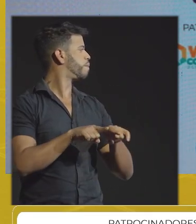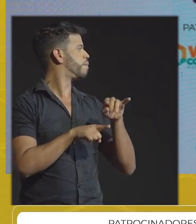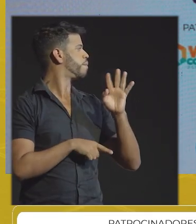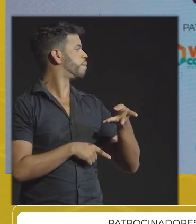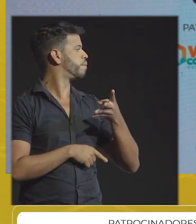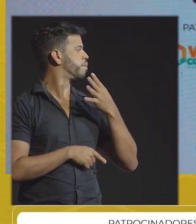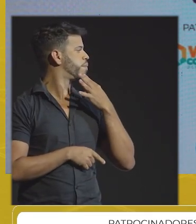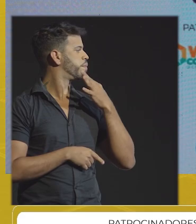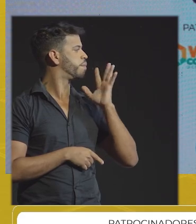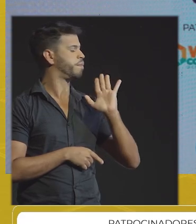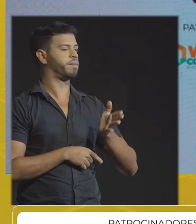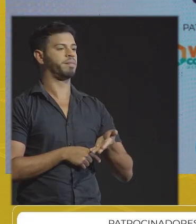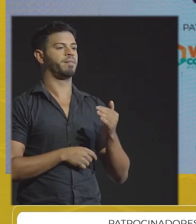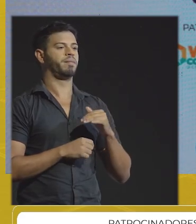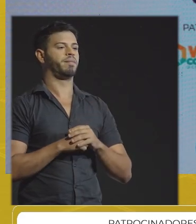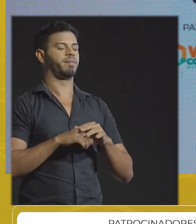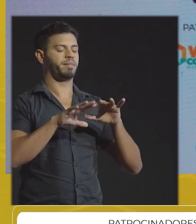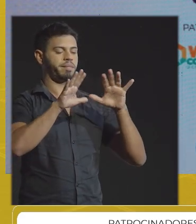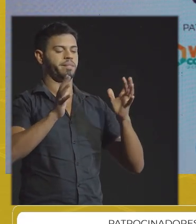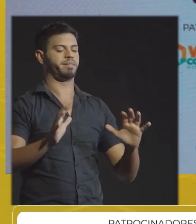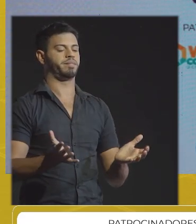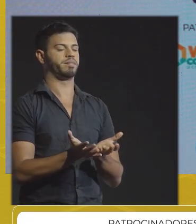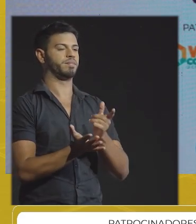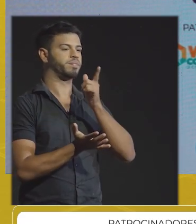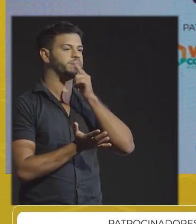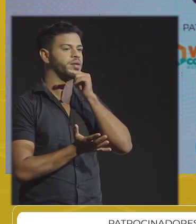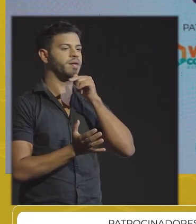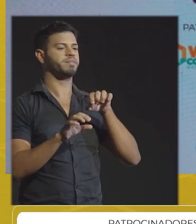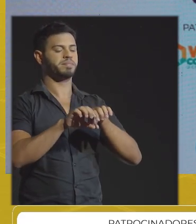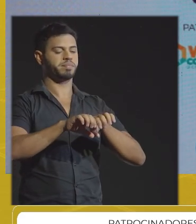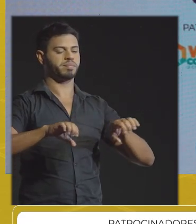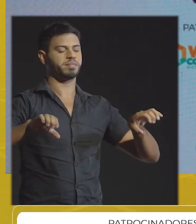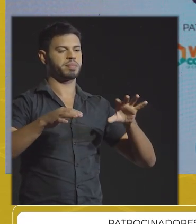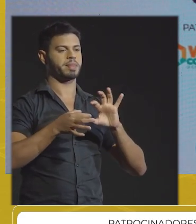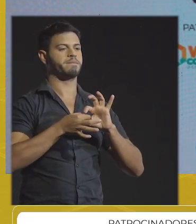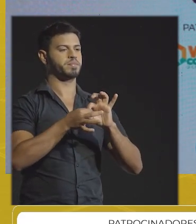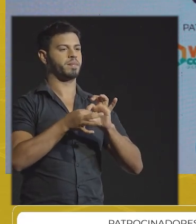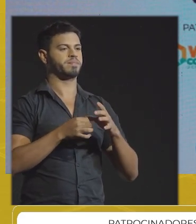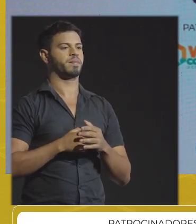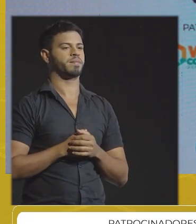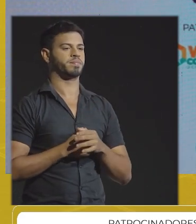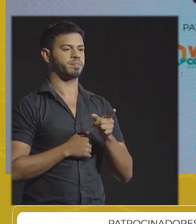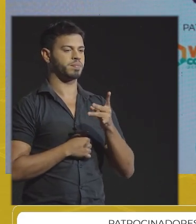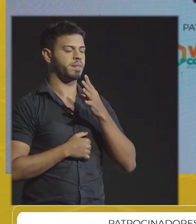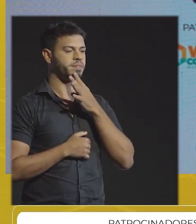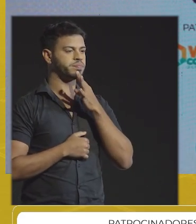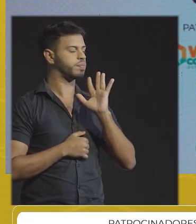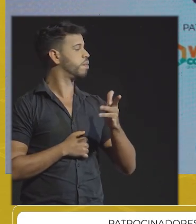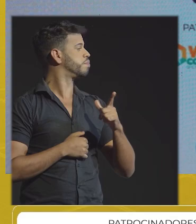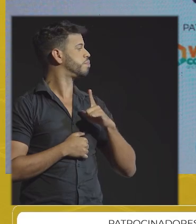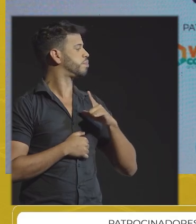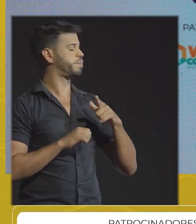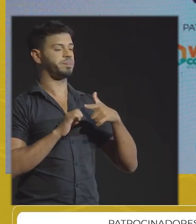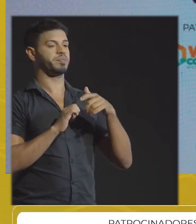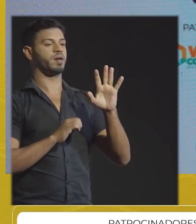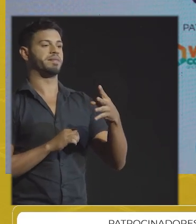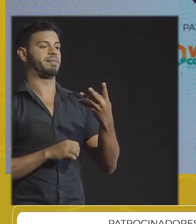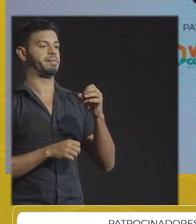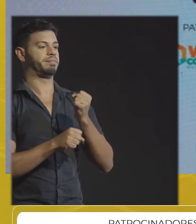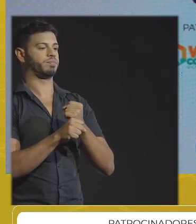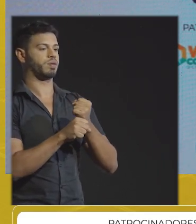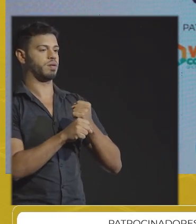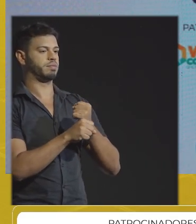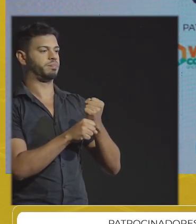Fort leve aí do segmento de caixas d'águas tanques tubos de conexões e já atuamos nesse mercado há mais de 40